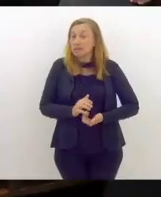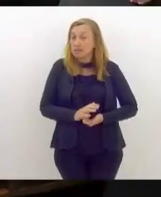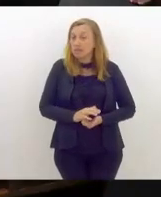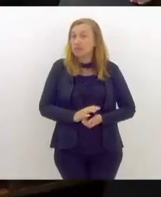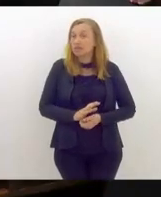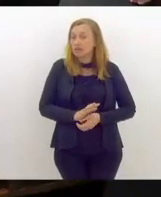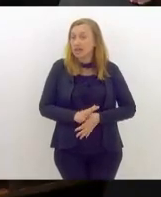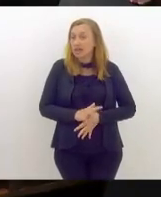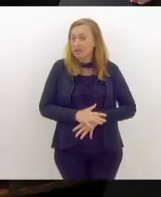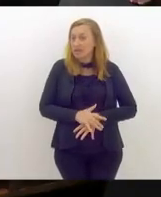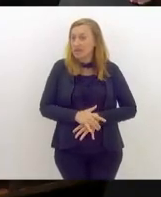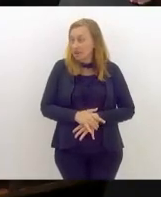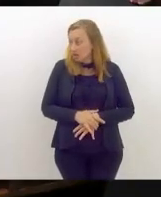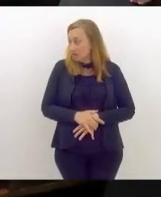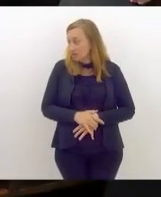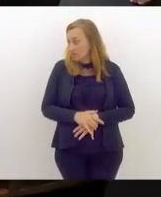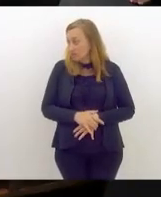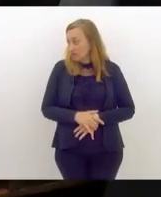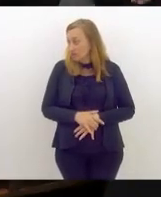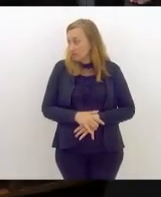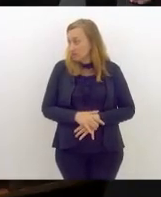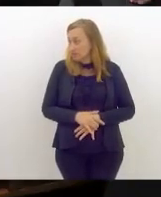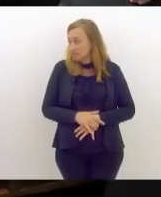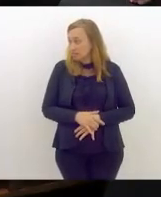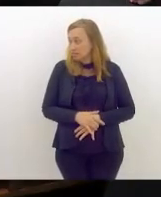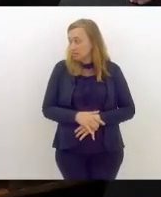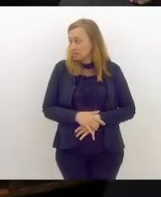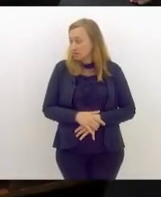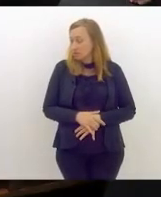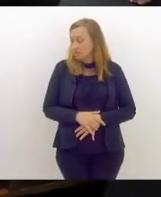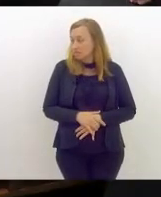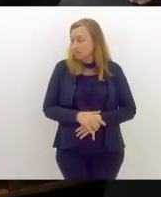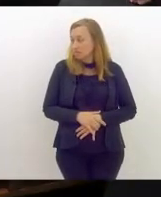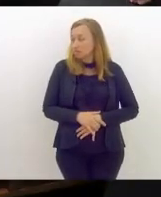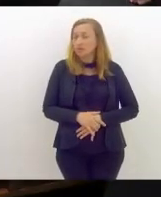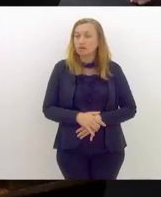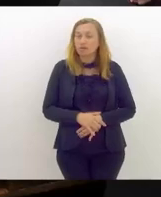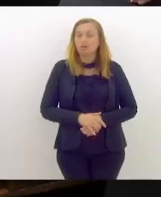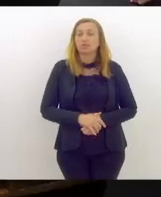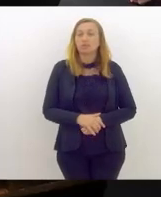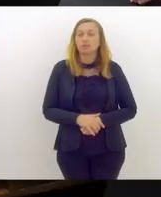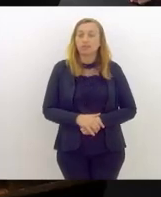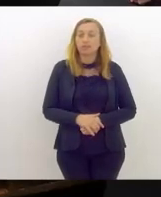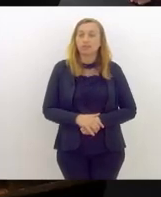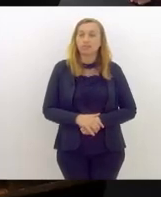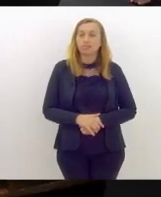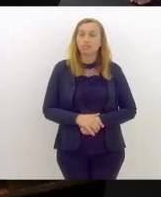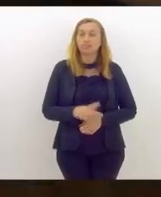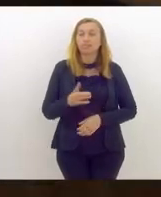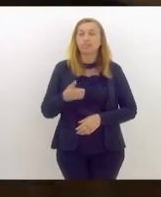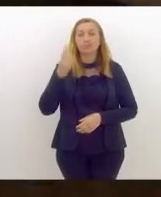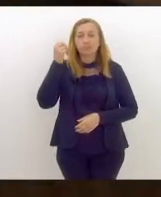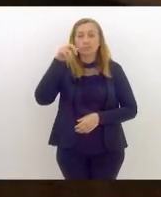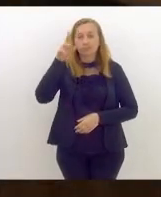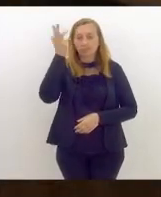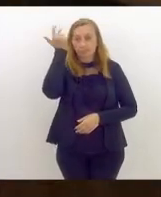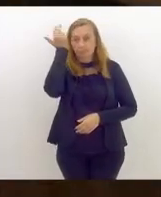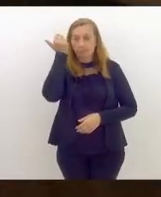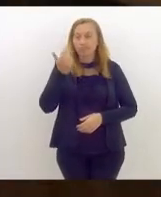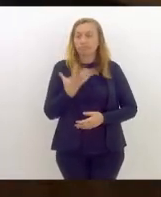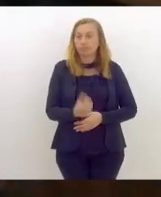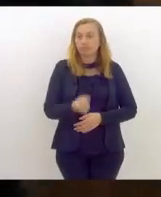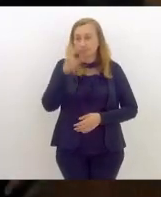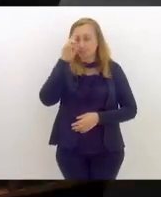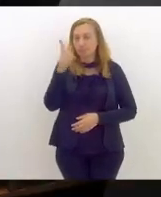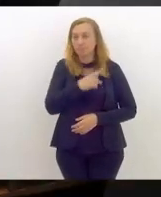Deputado Rodrigo Amorim. Deputado Eliomar Coelho. Ah, Rodrigo Amorim está na área. Ele está na área, Eliomar. Parecer favorável, senhor presidente. Pela Comissão